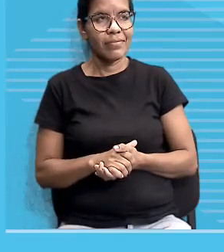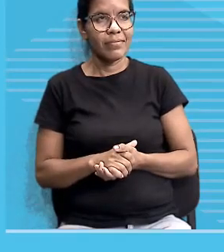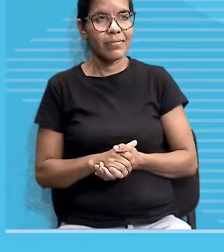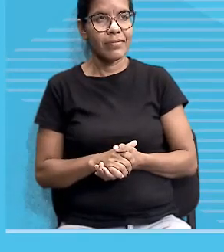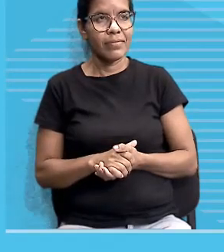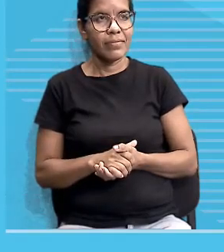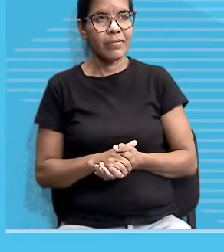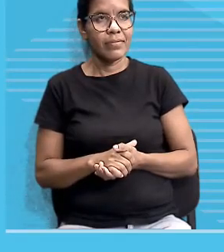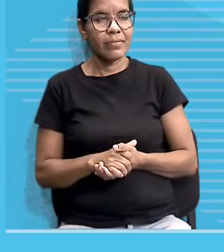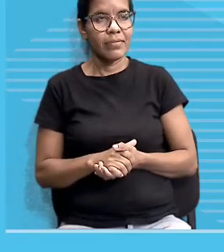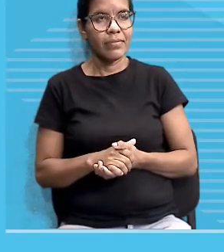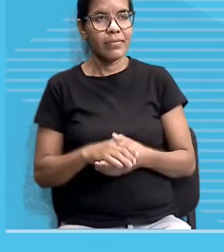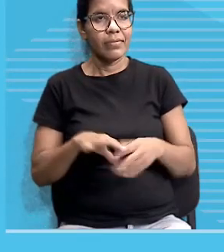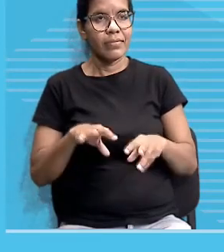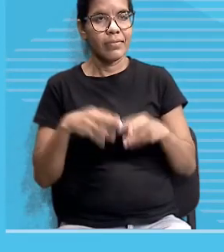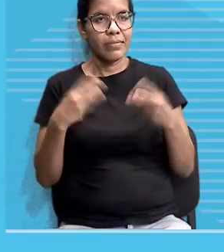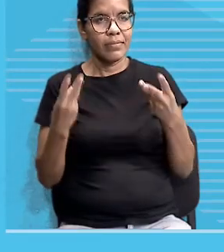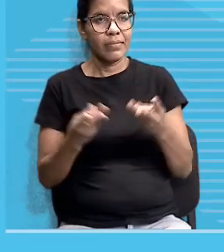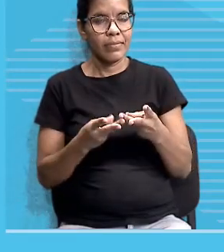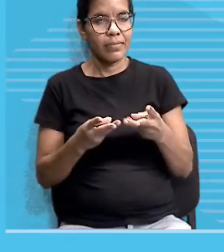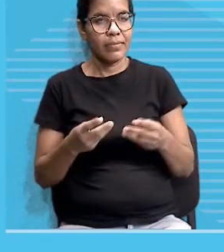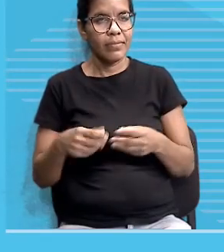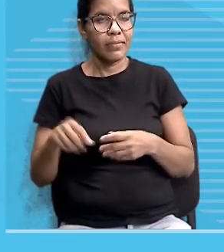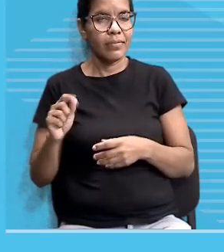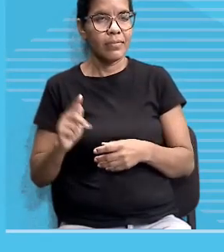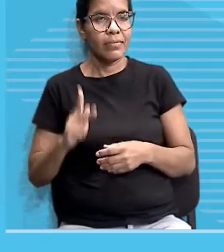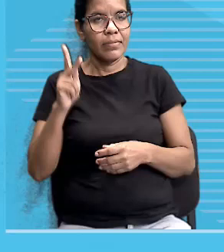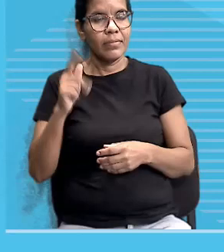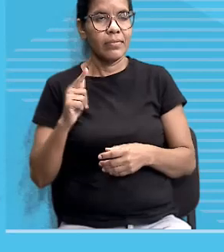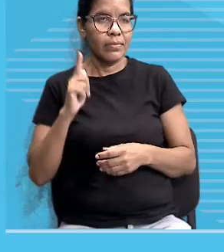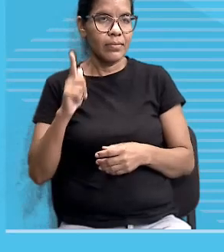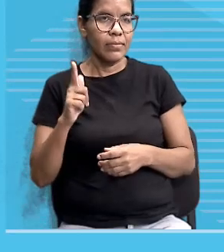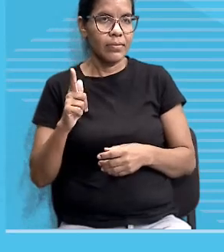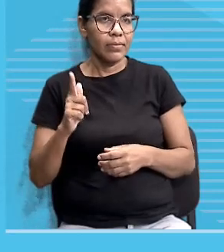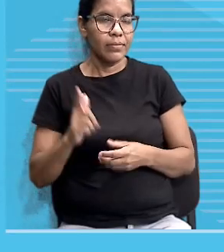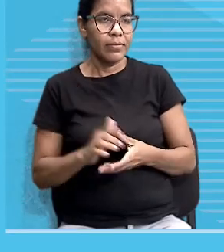Oi e a massa está em quilograma